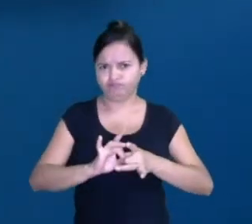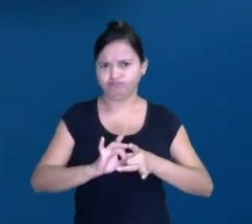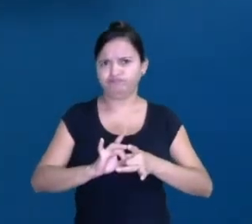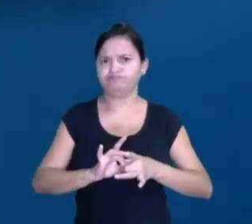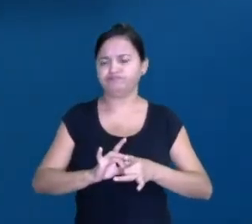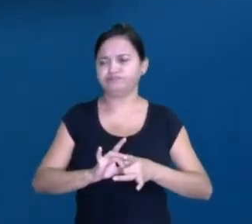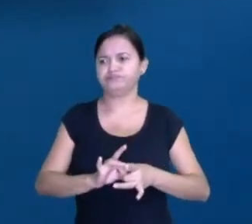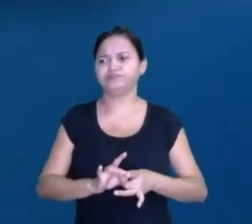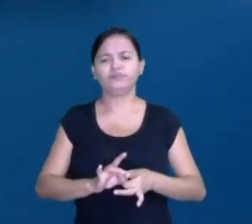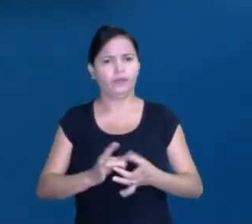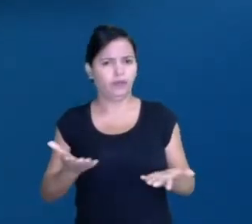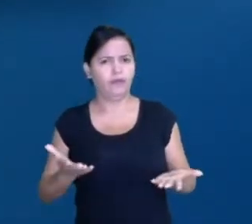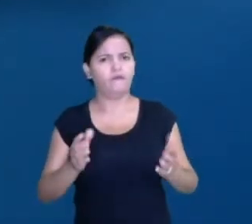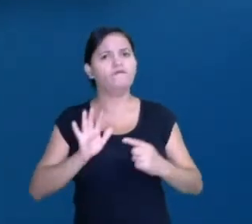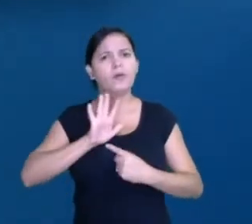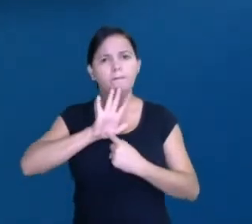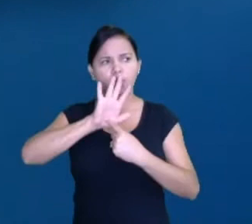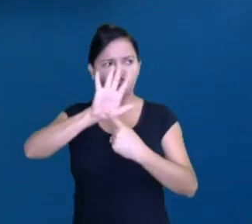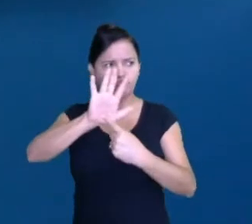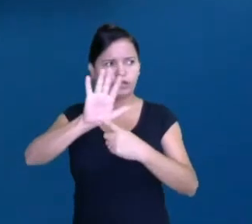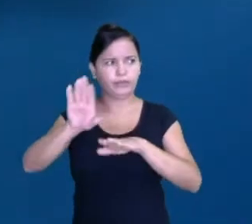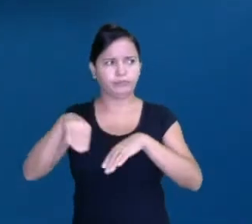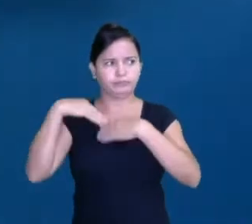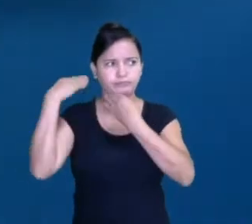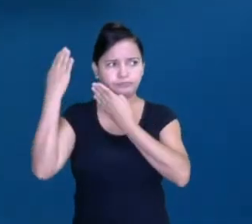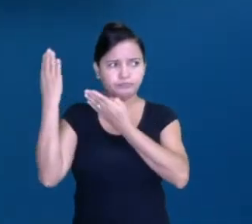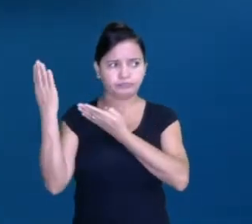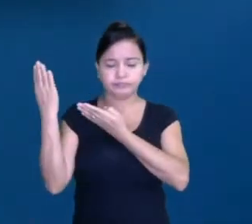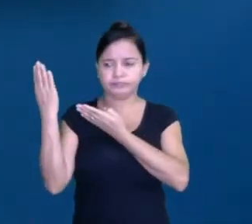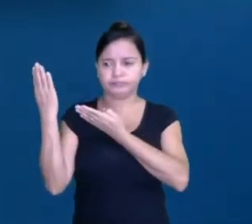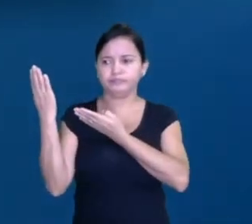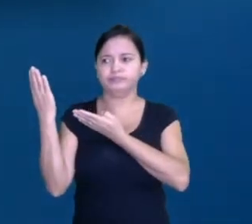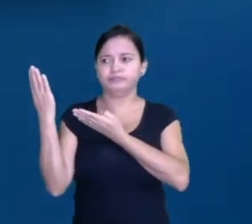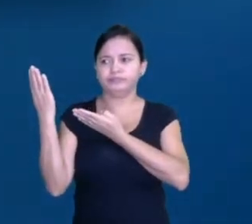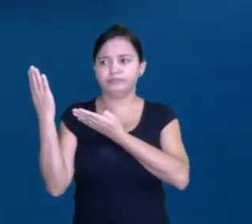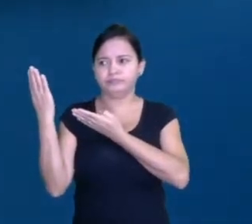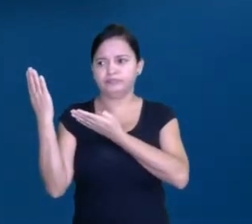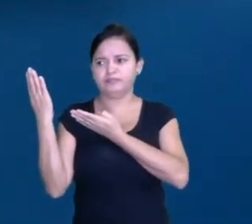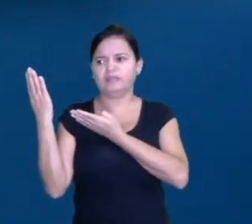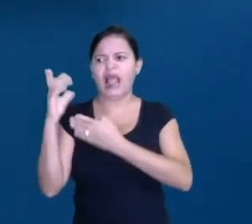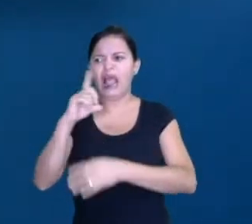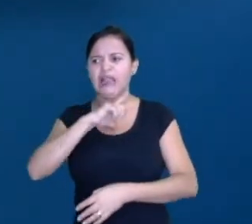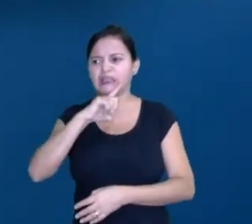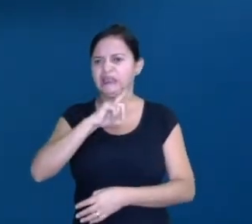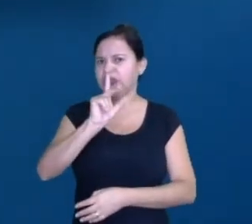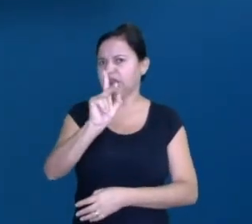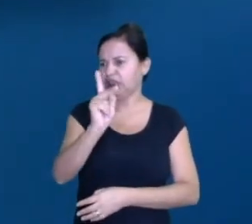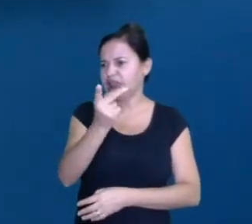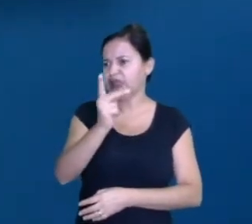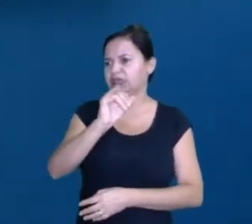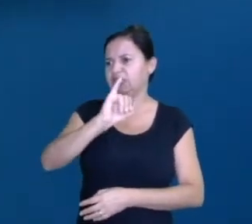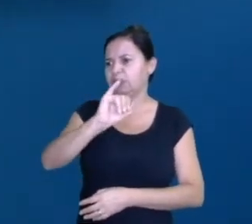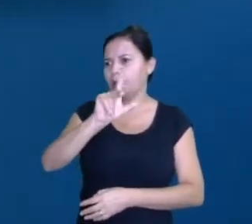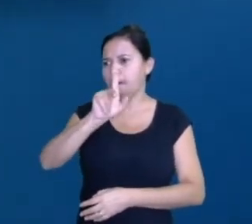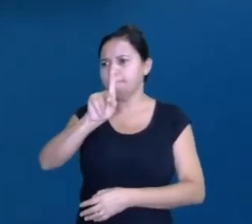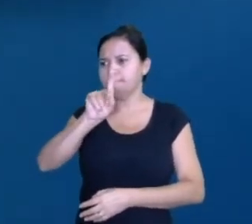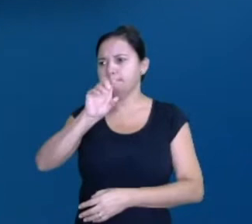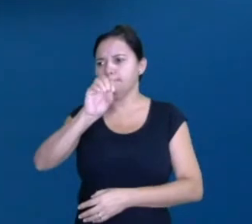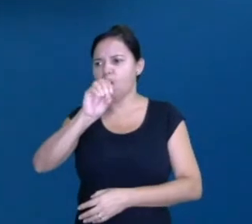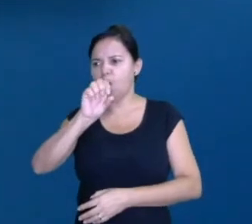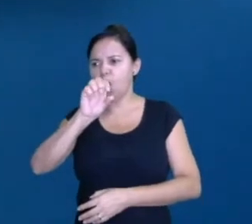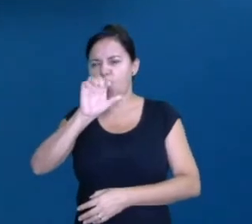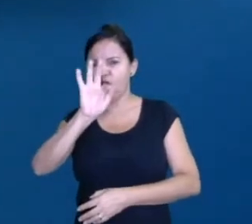produção voltar aqui comigo. Aqui no seu lado esquerdo, vocês estão vendo uma estrutura chamada de hipófise. A hipófise, gente, é nada mais nada menos chamada